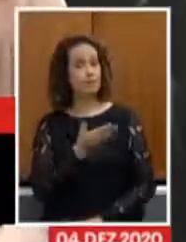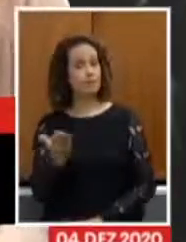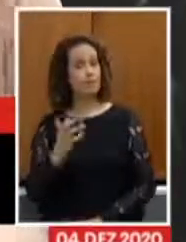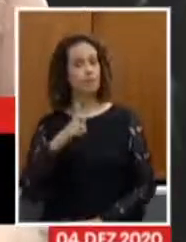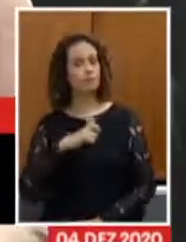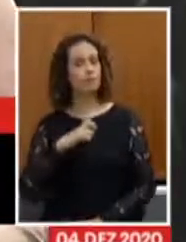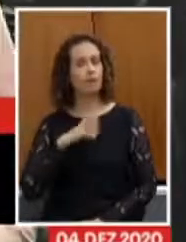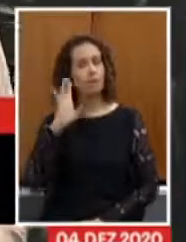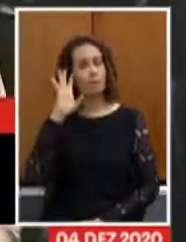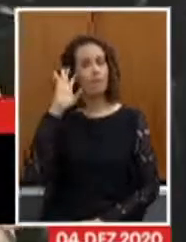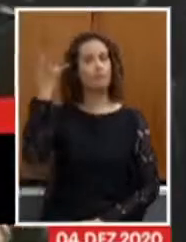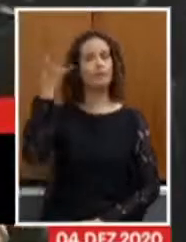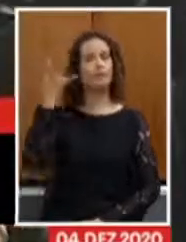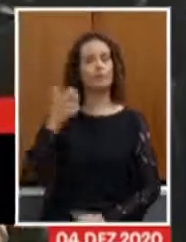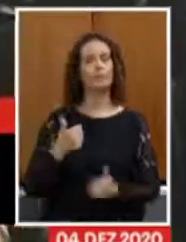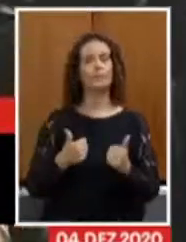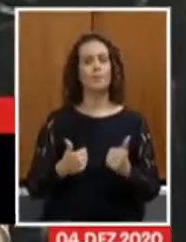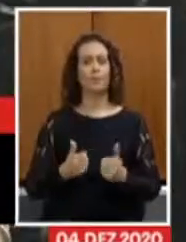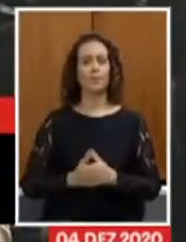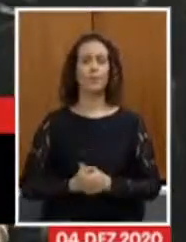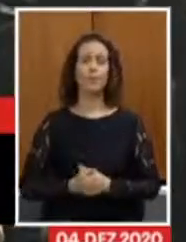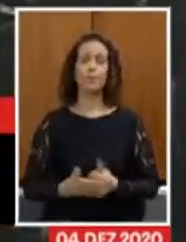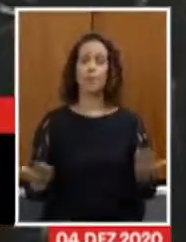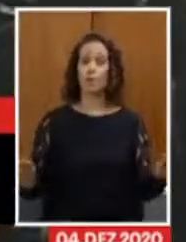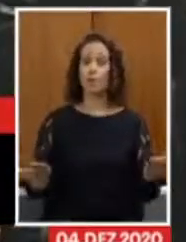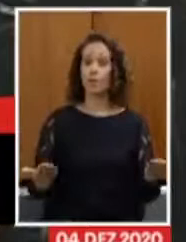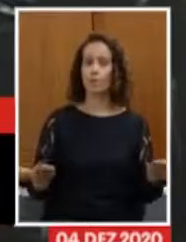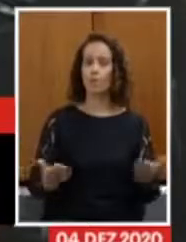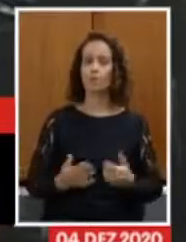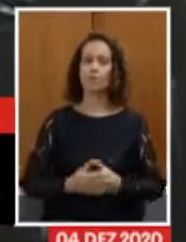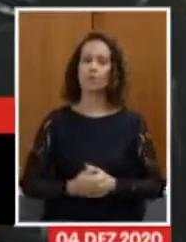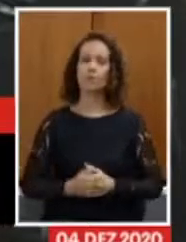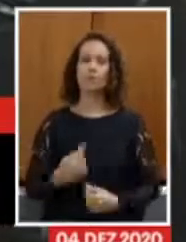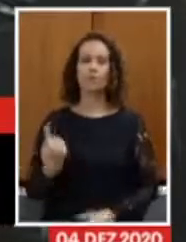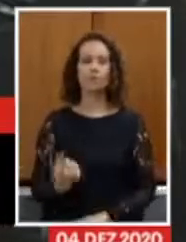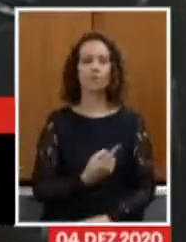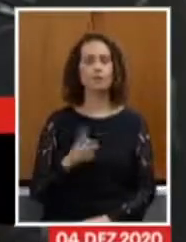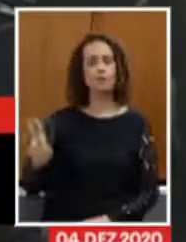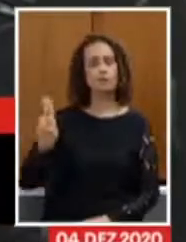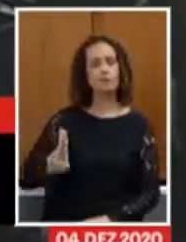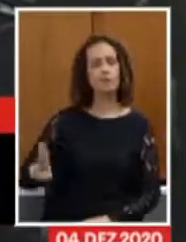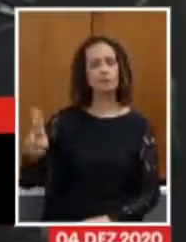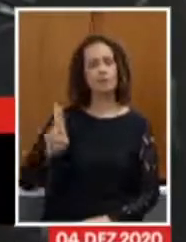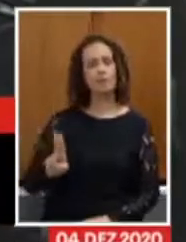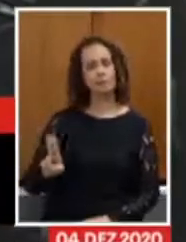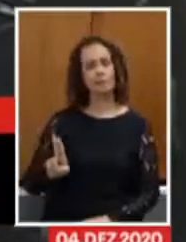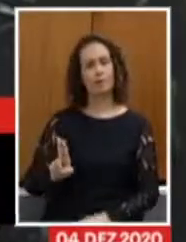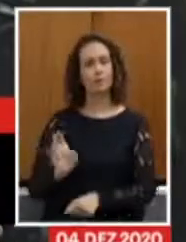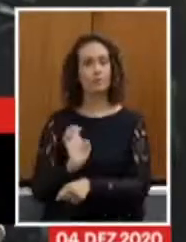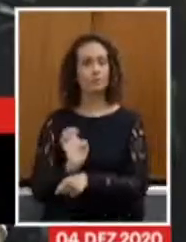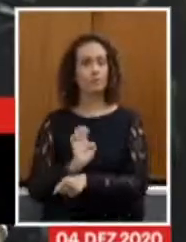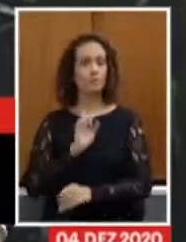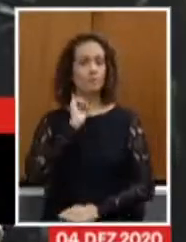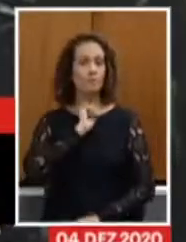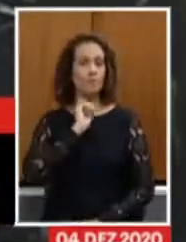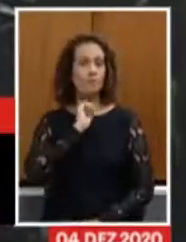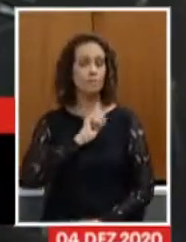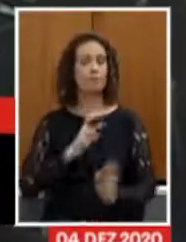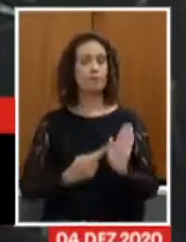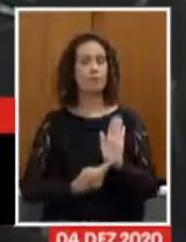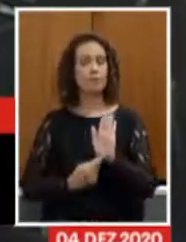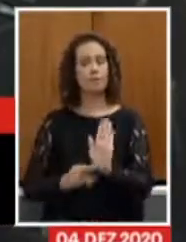uma decisão favorável. Hoje, a nossa Universidade do Estado de Minas Gerais, ela